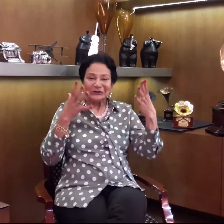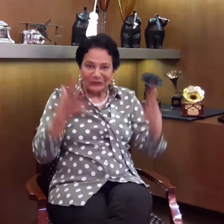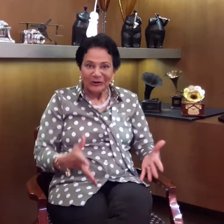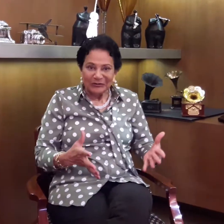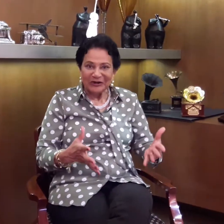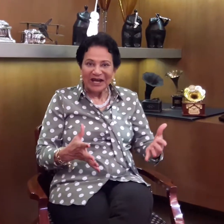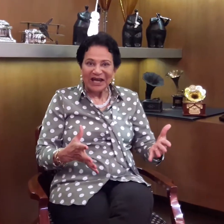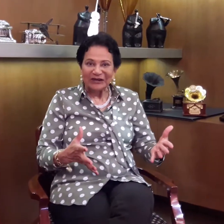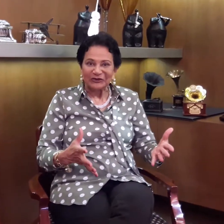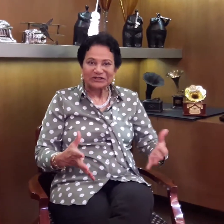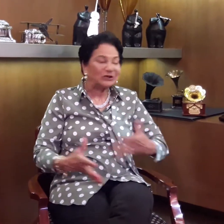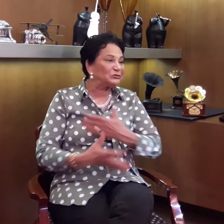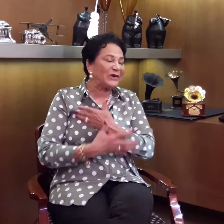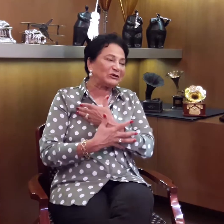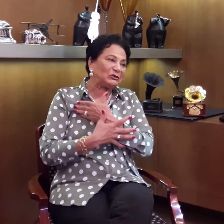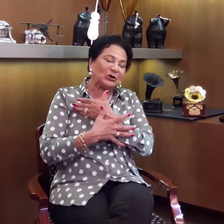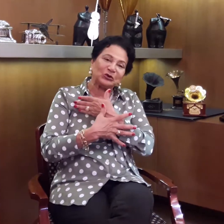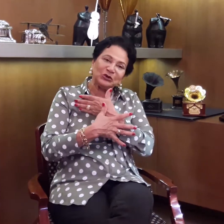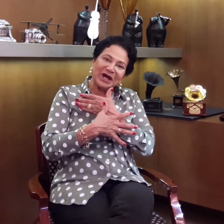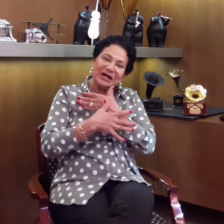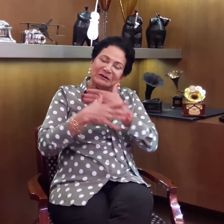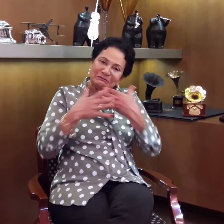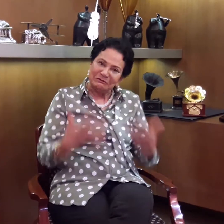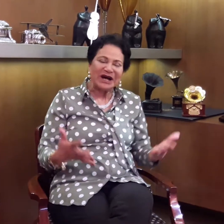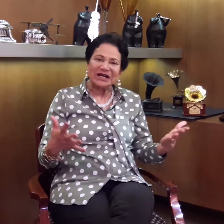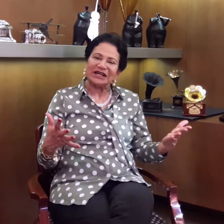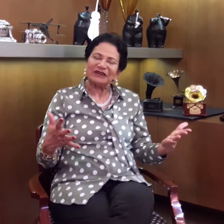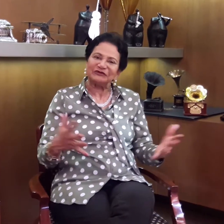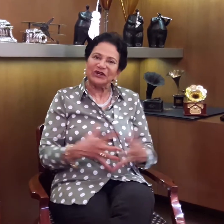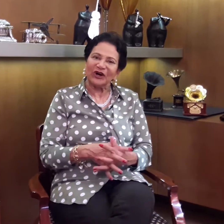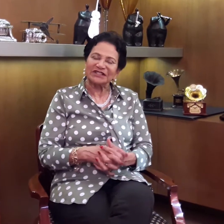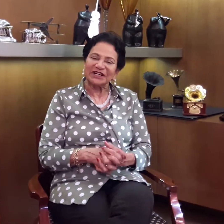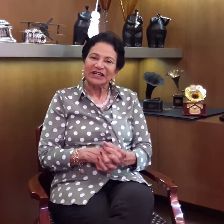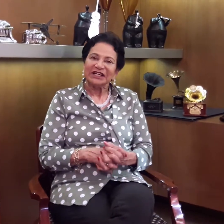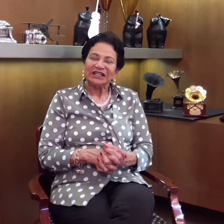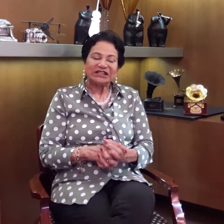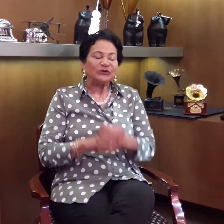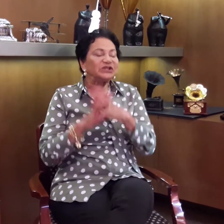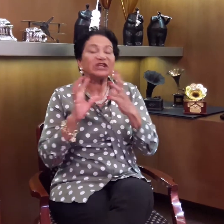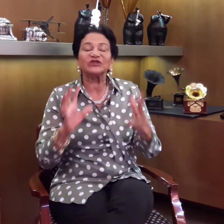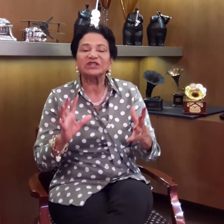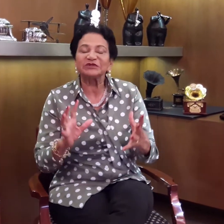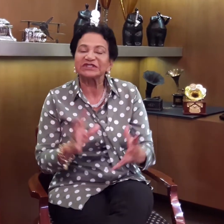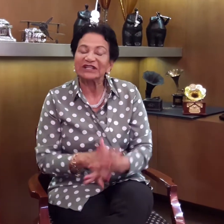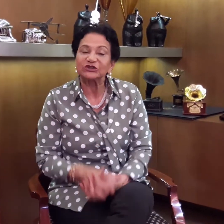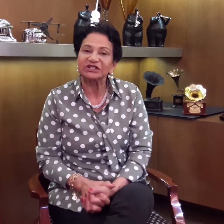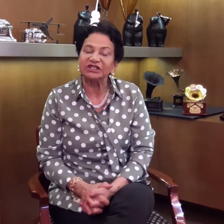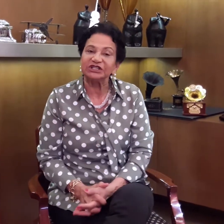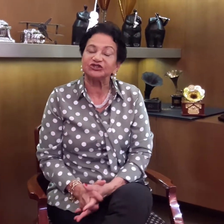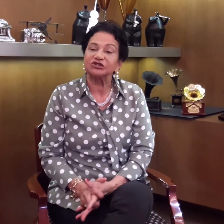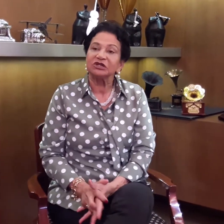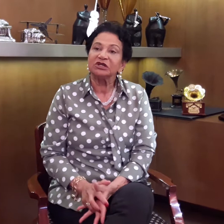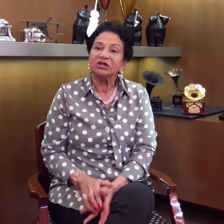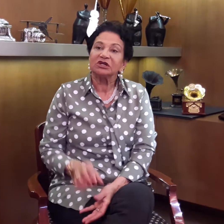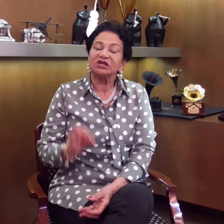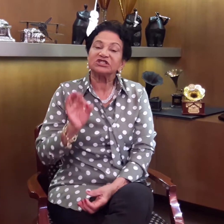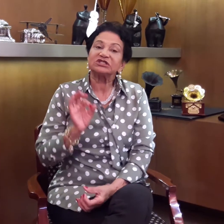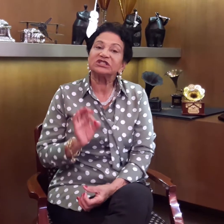jornalista como é você, com uma coluna maravilhosa. Então eu queria que você me dissesse o